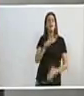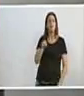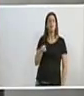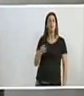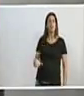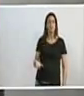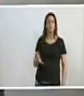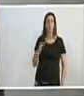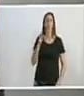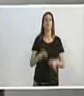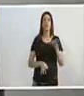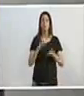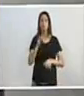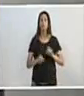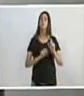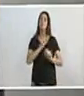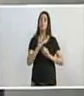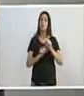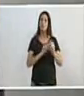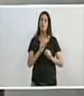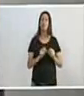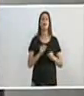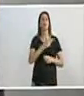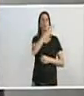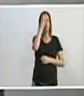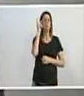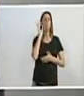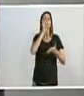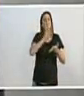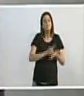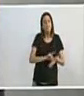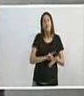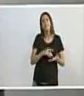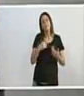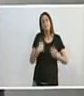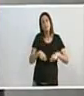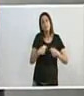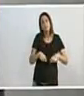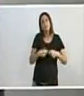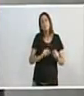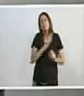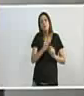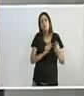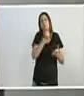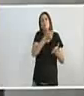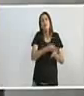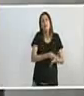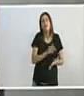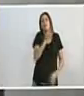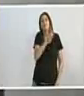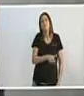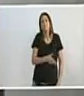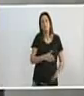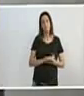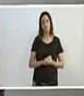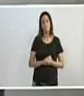injustiça vem naqueles que arcam com as consequências financeiras dessas isenções.